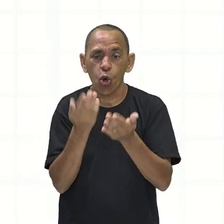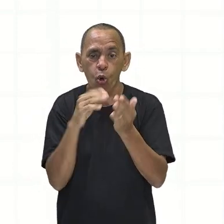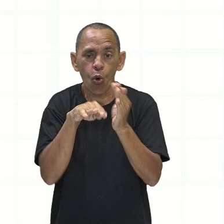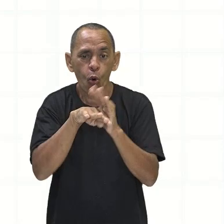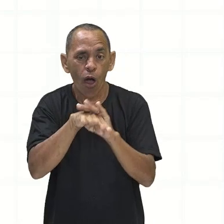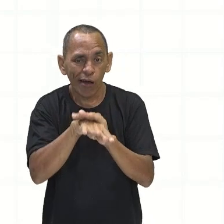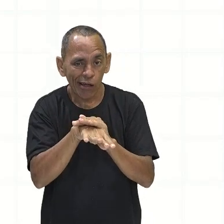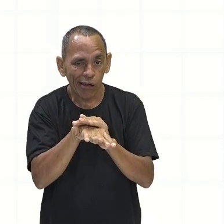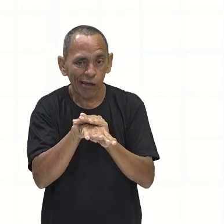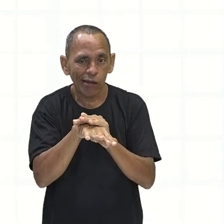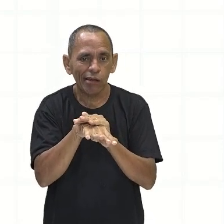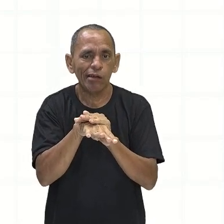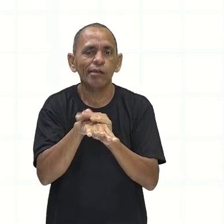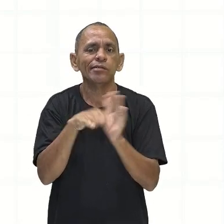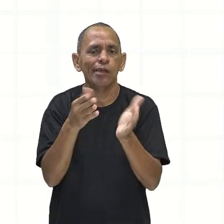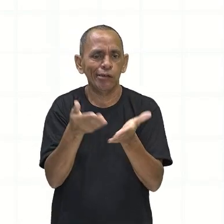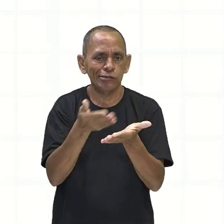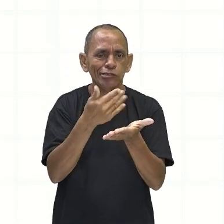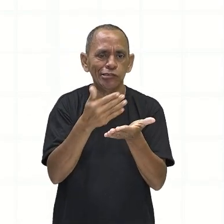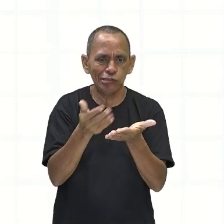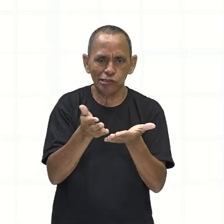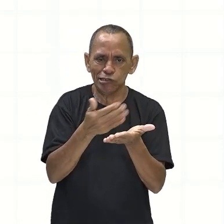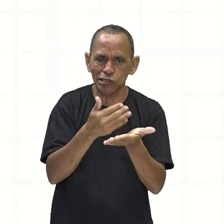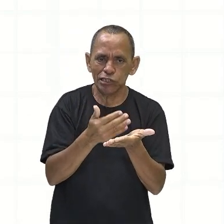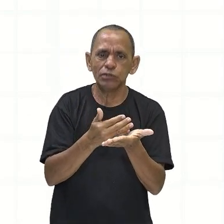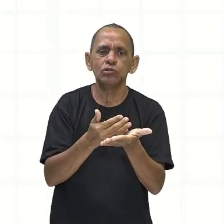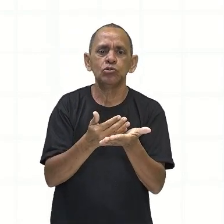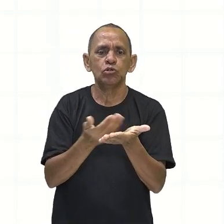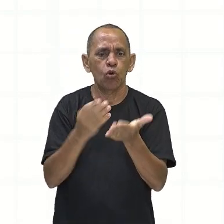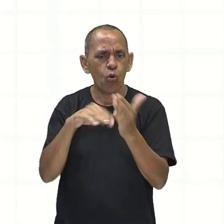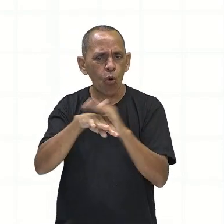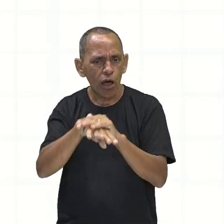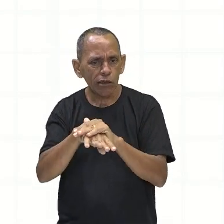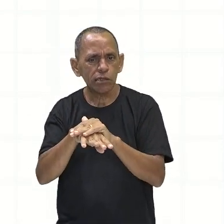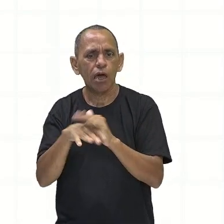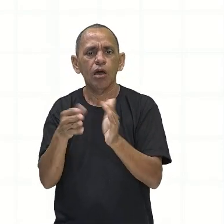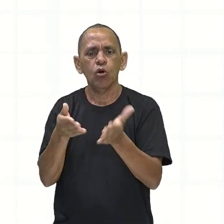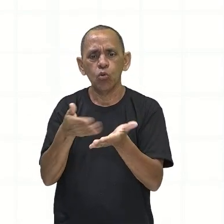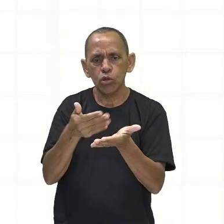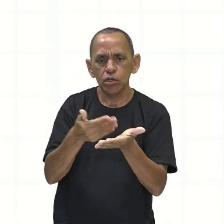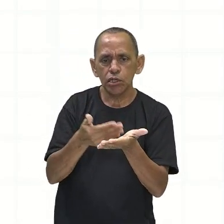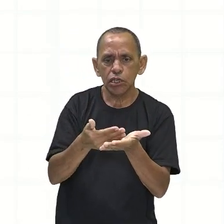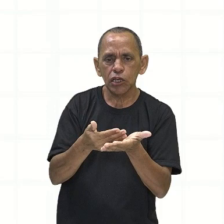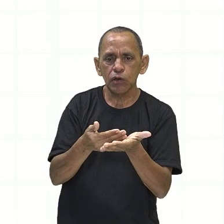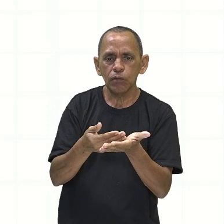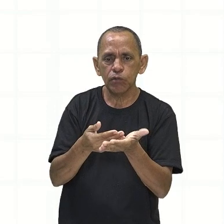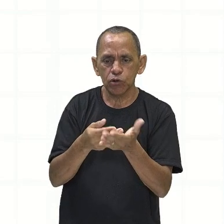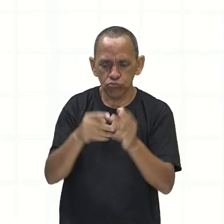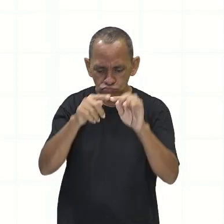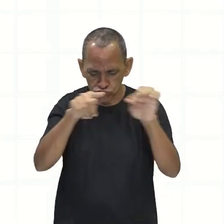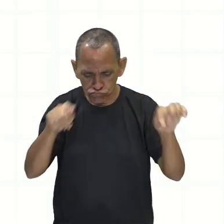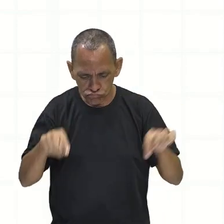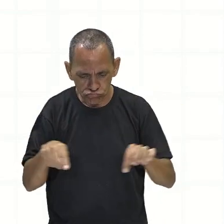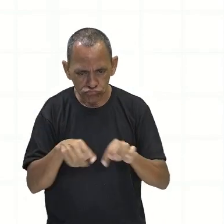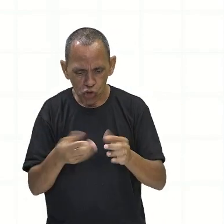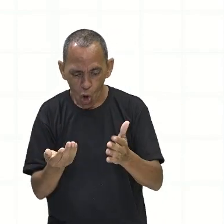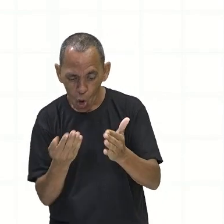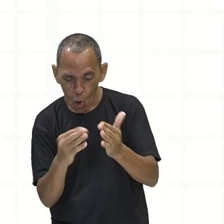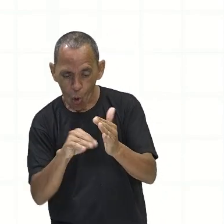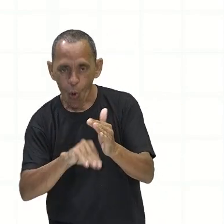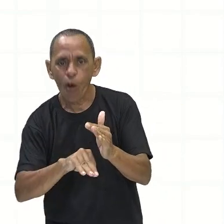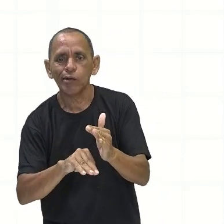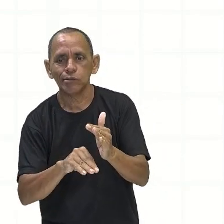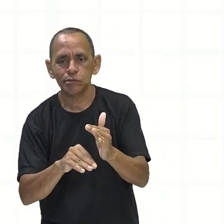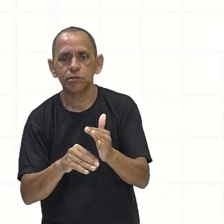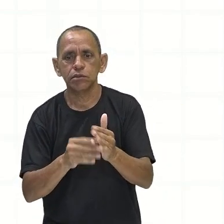nome, o livro, o livro. Vamos substituir? Já temos a informação logo